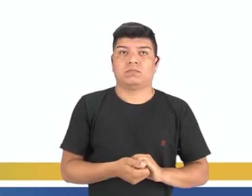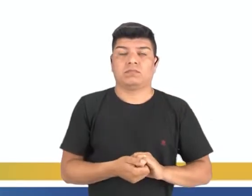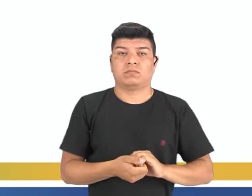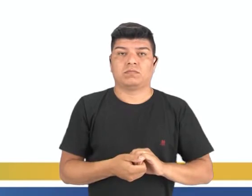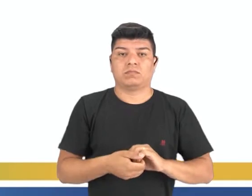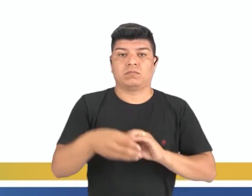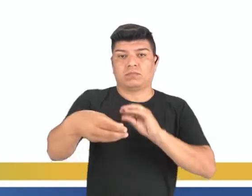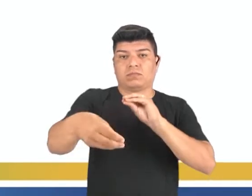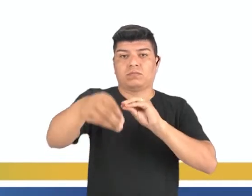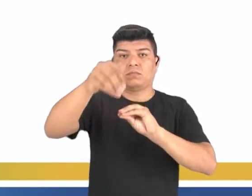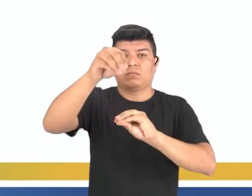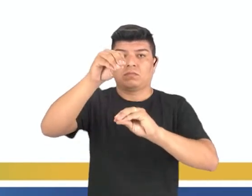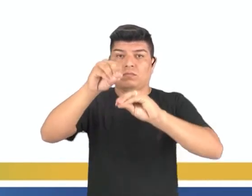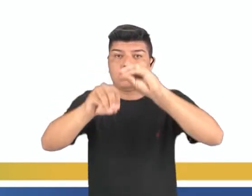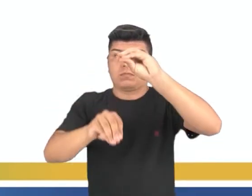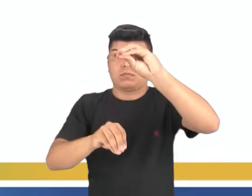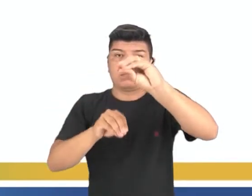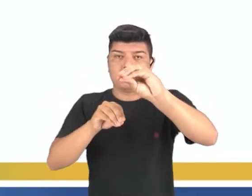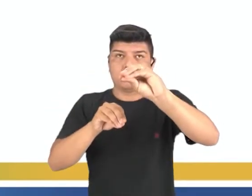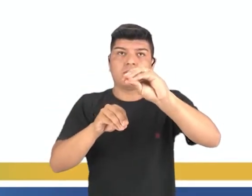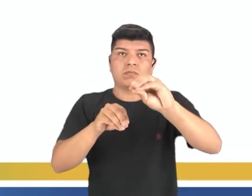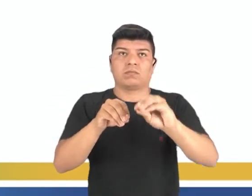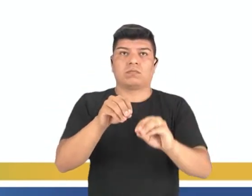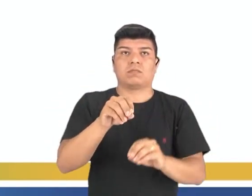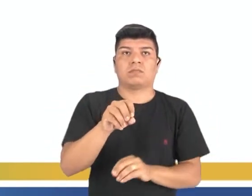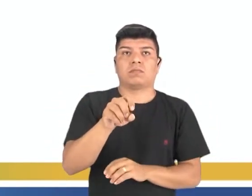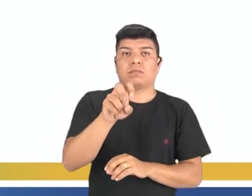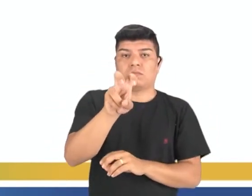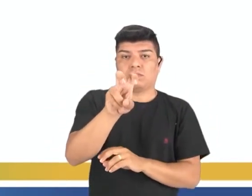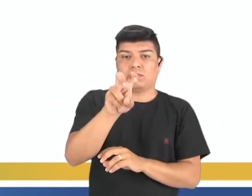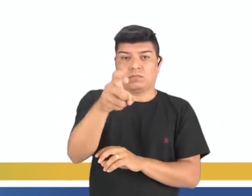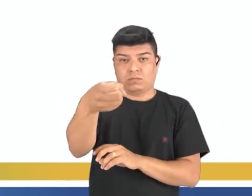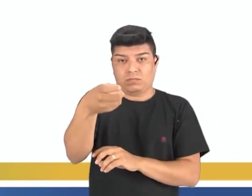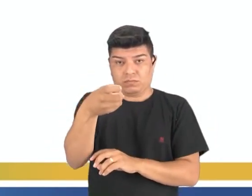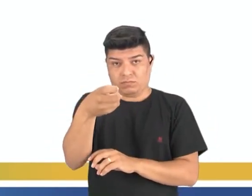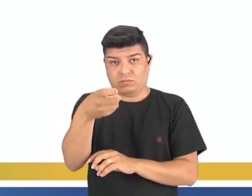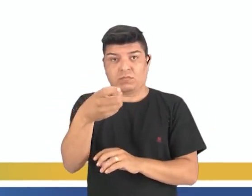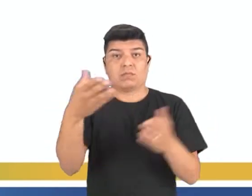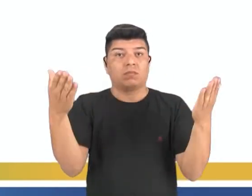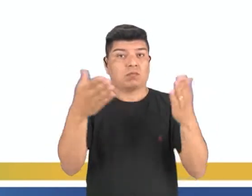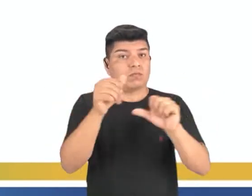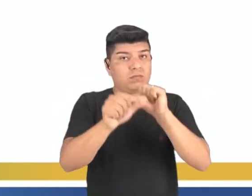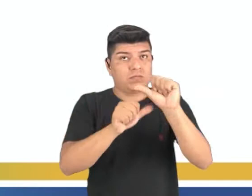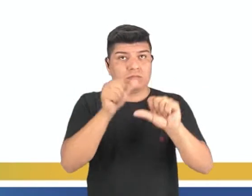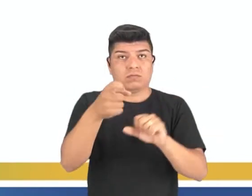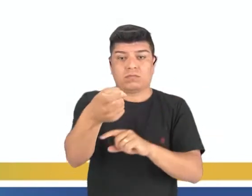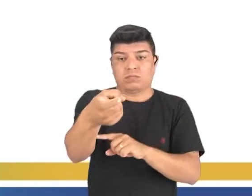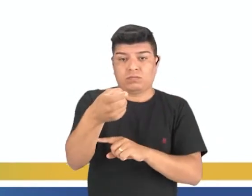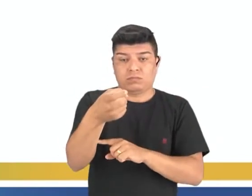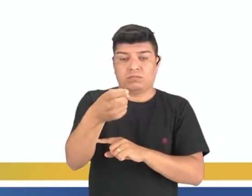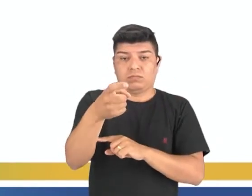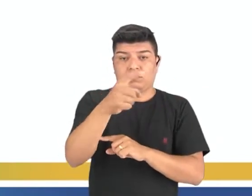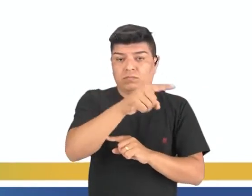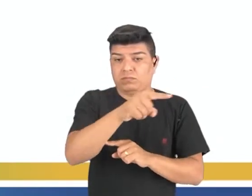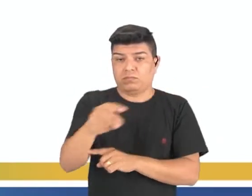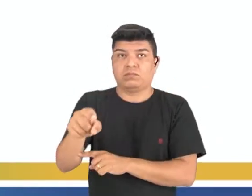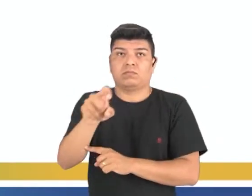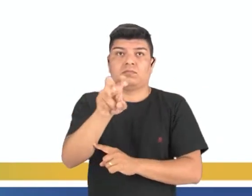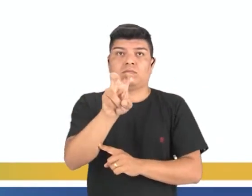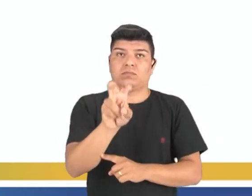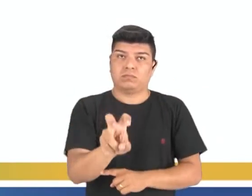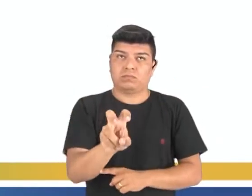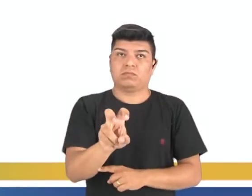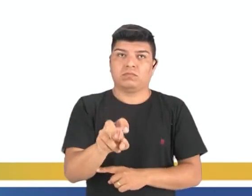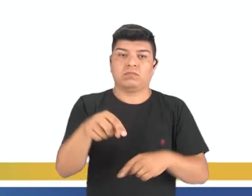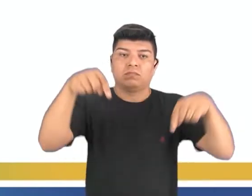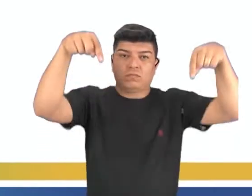Invertendo, ó, lá ficou na coluna do tempo, tinha ficado 5 sobre x, agora vai ficar x sobre 5. Aí sim as nossas setinhas vão ficar